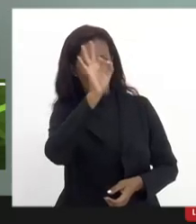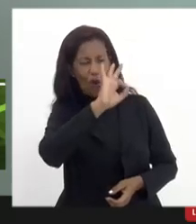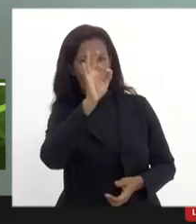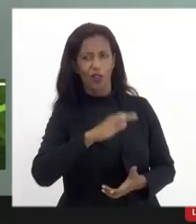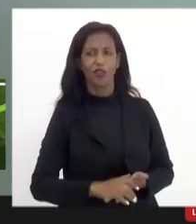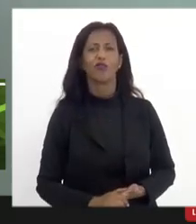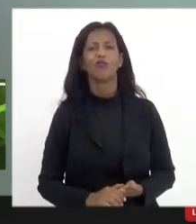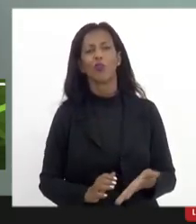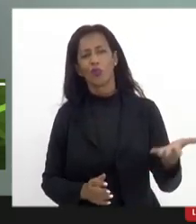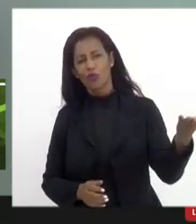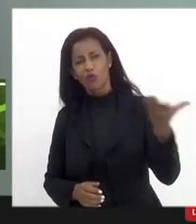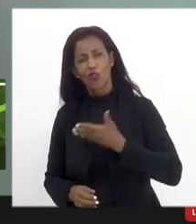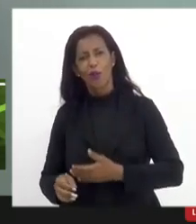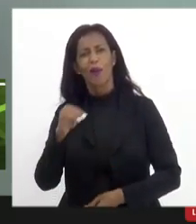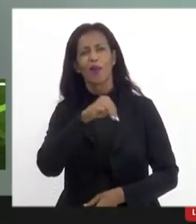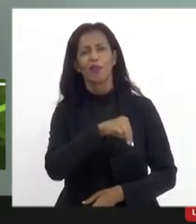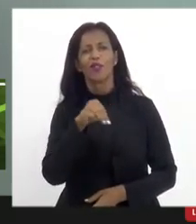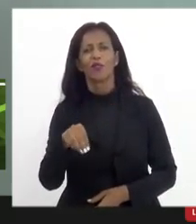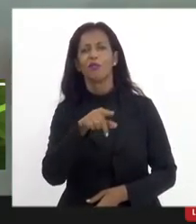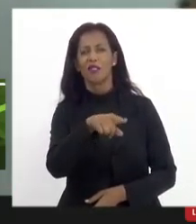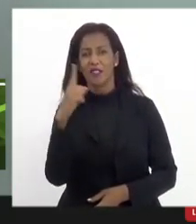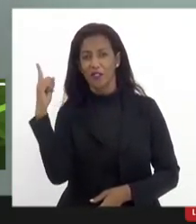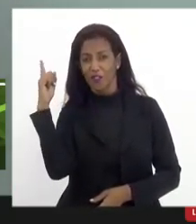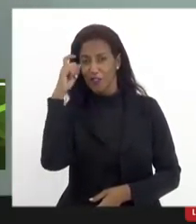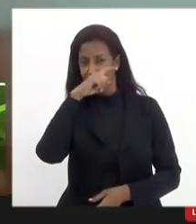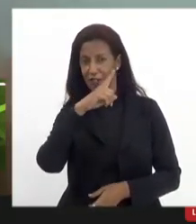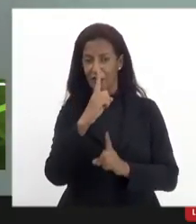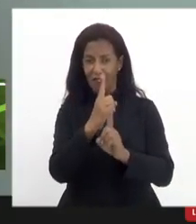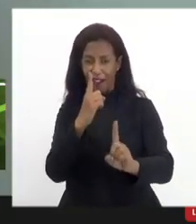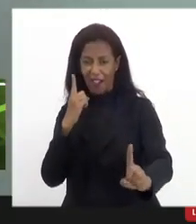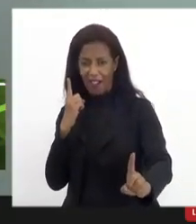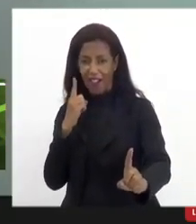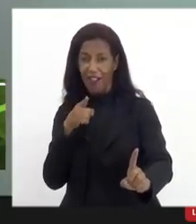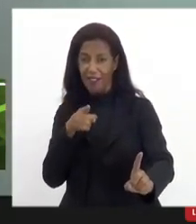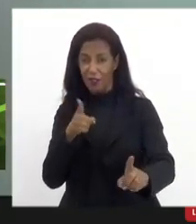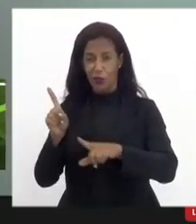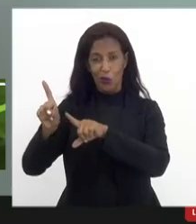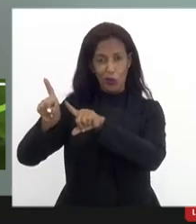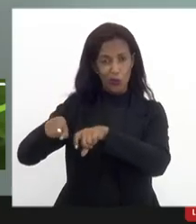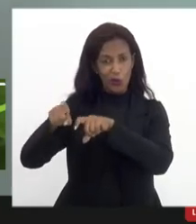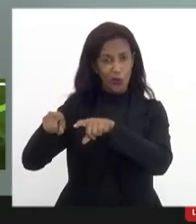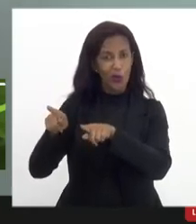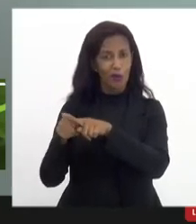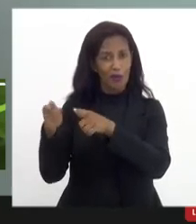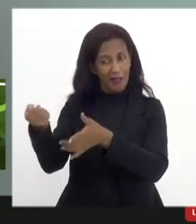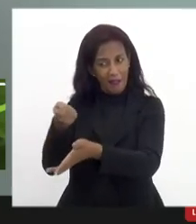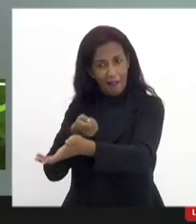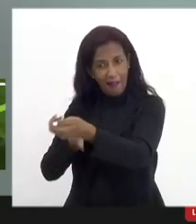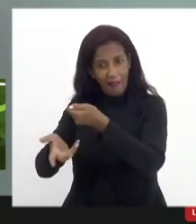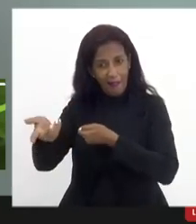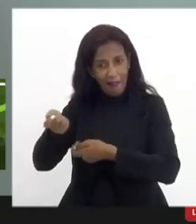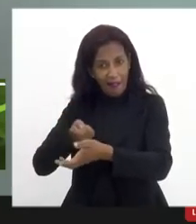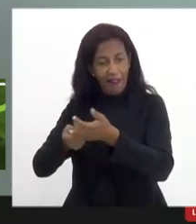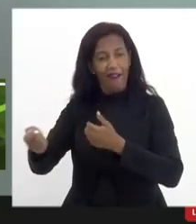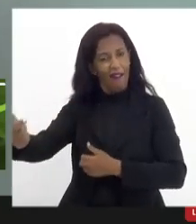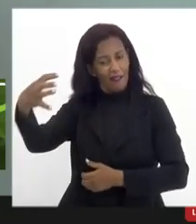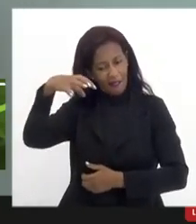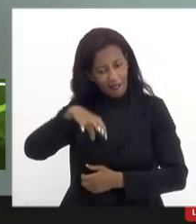chamar rapaziada, né, mestre? Porque eles são difíceis, ficam distantes. O senhor, que é do interior também, tem que puxar por eles, porque a